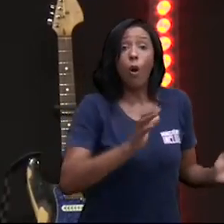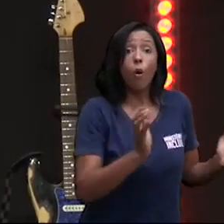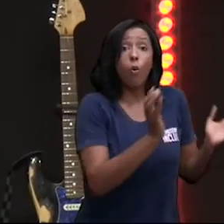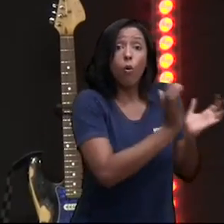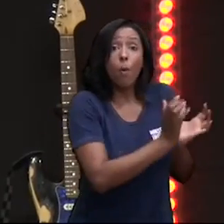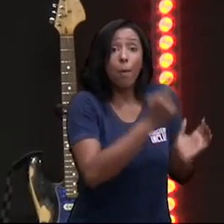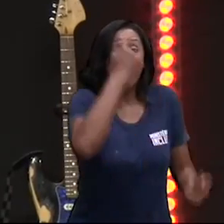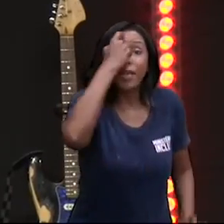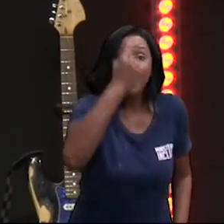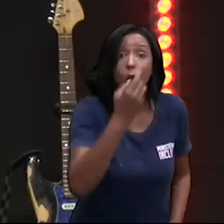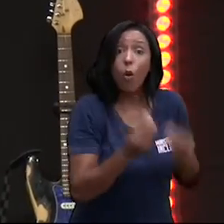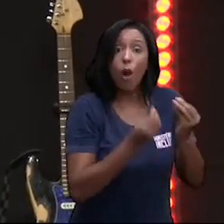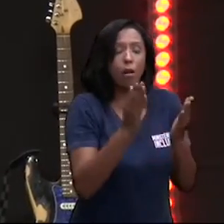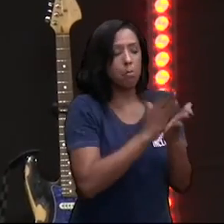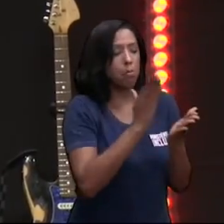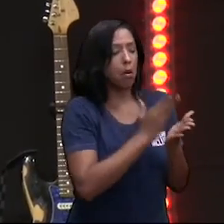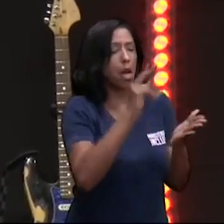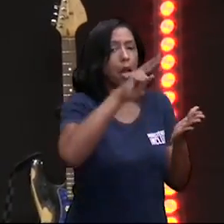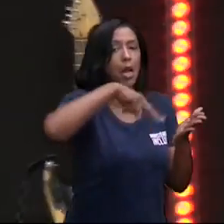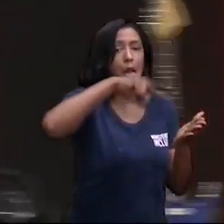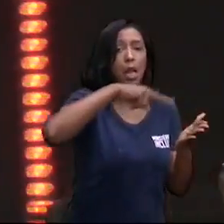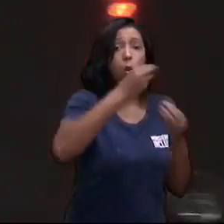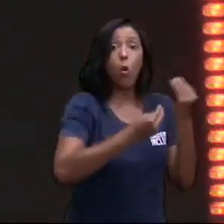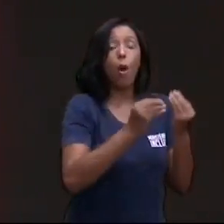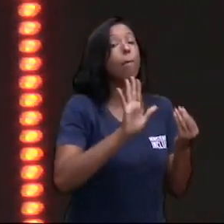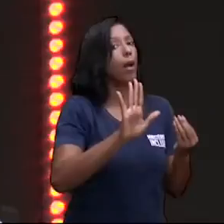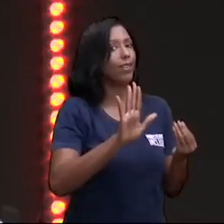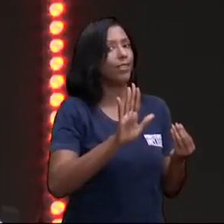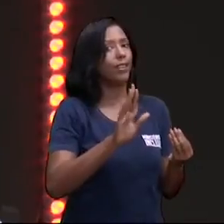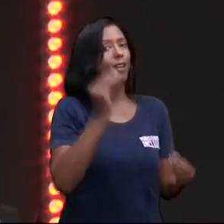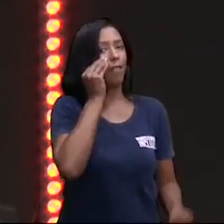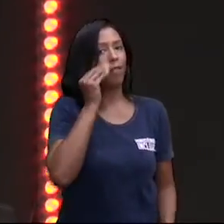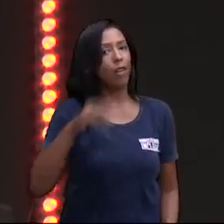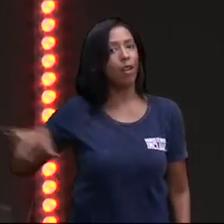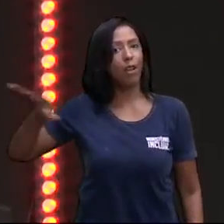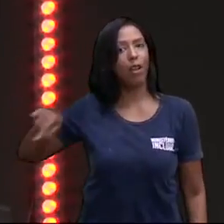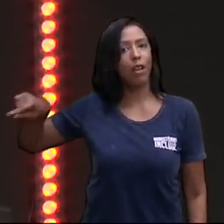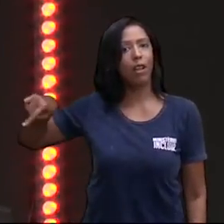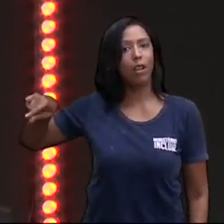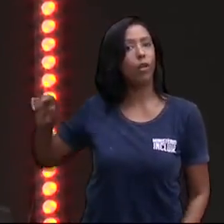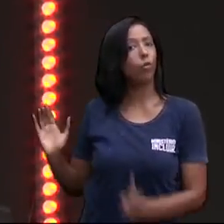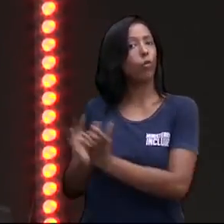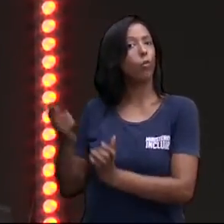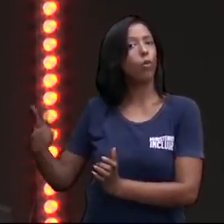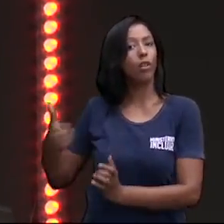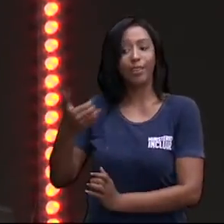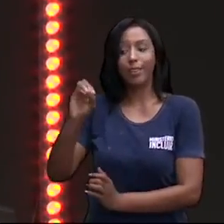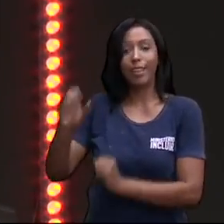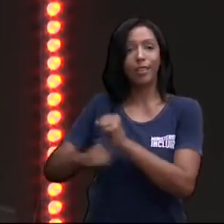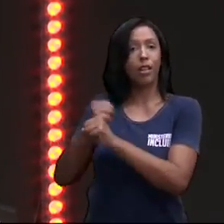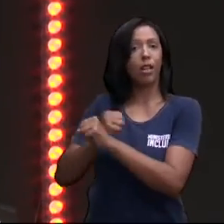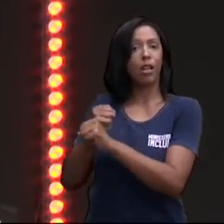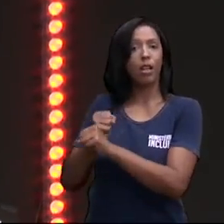pensamento dessa gente que eles leram promove agora vai no lado de lá daqui a dez anos aqui